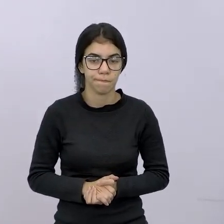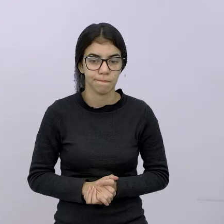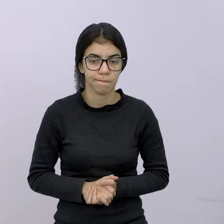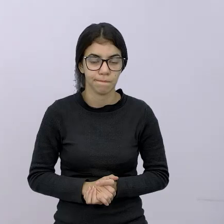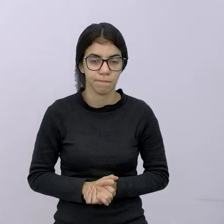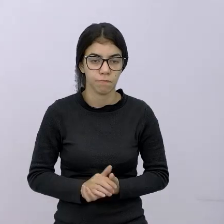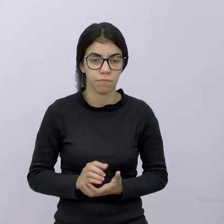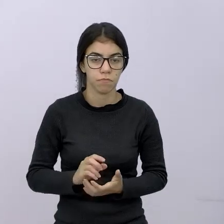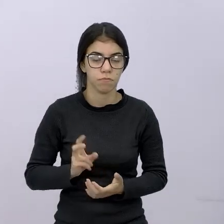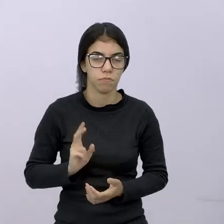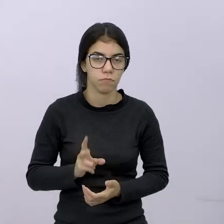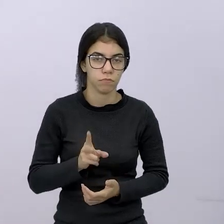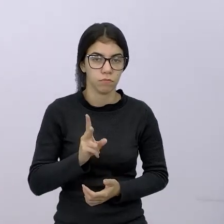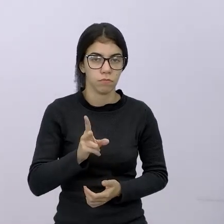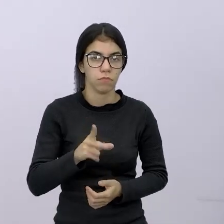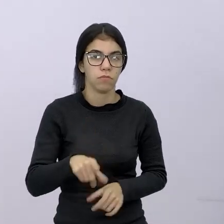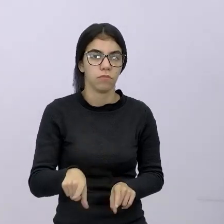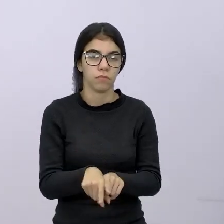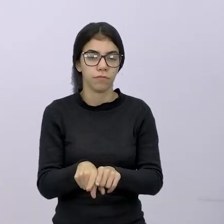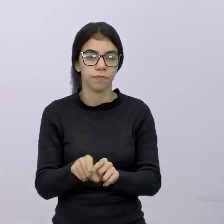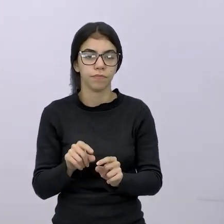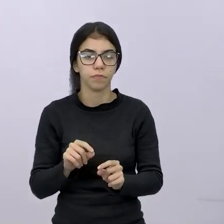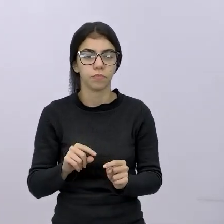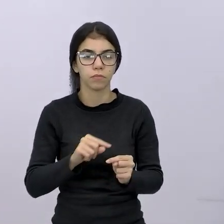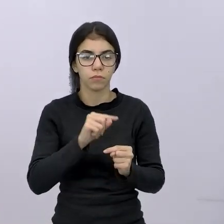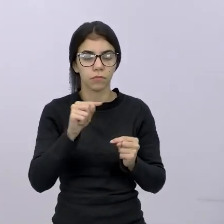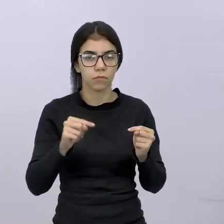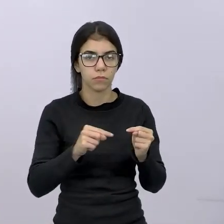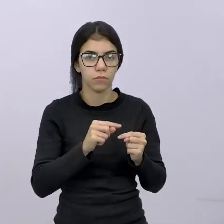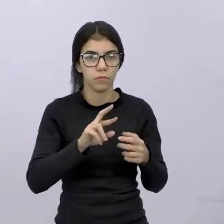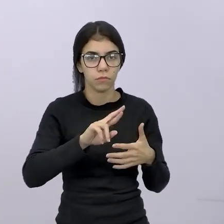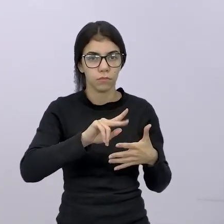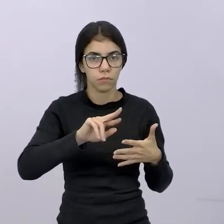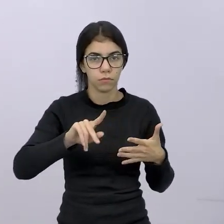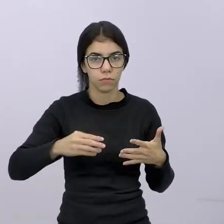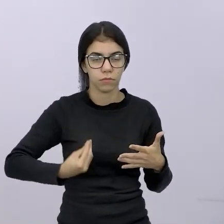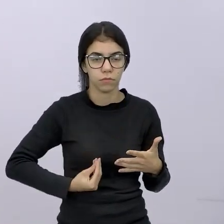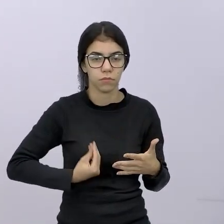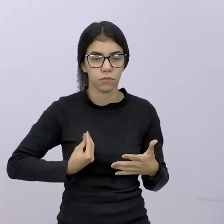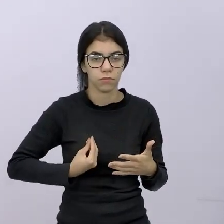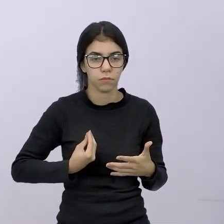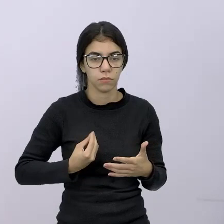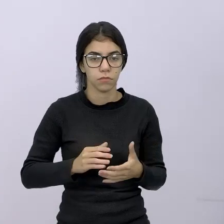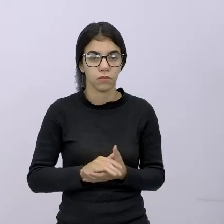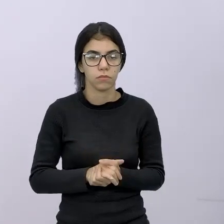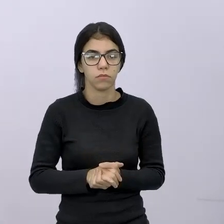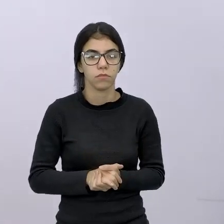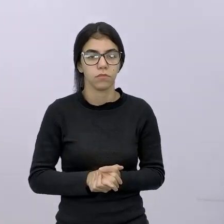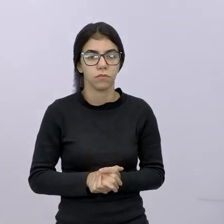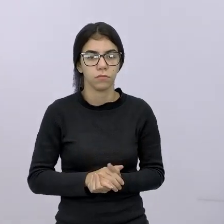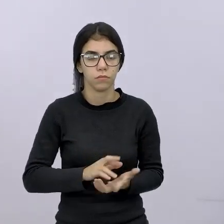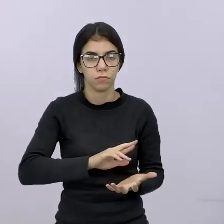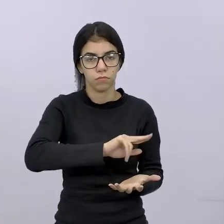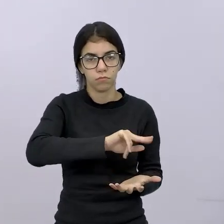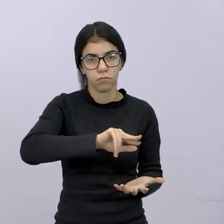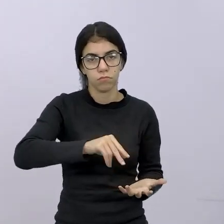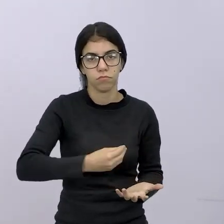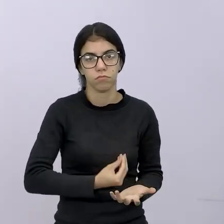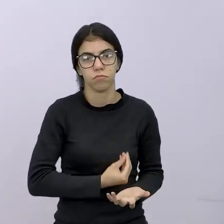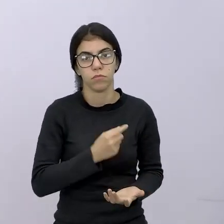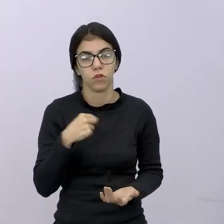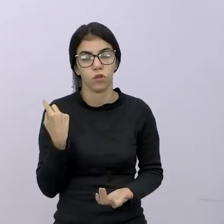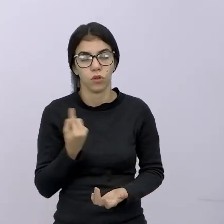assim sucessivamente, né, com todos os outros objetos vivos, objetos ou seres vivos também, né? Então, a gente